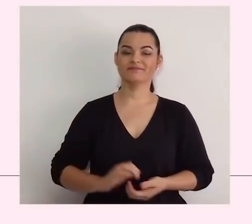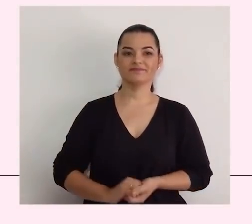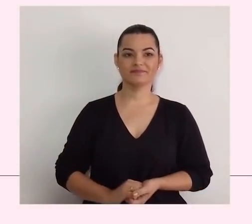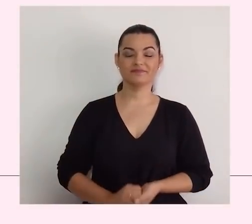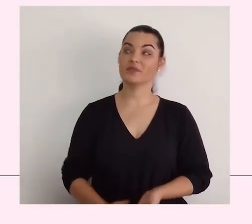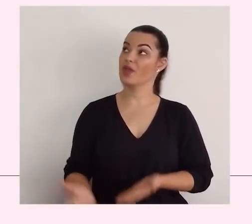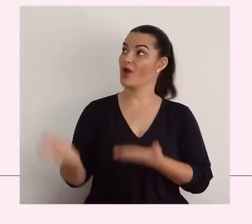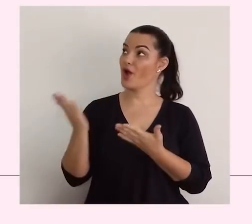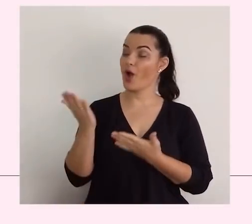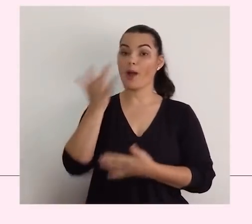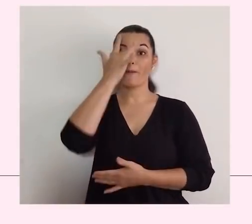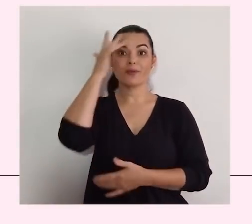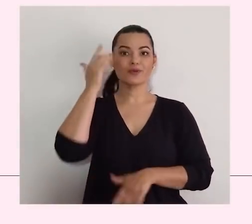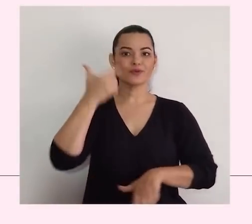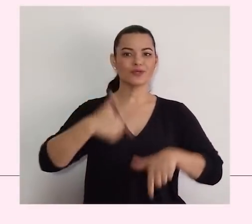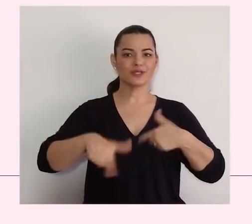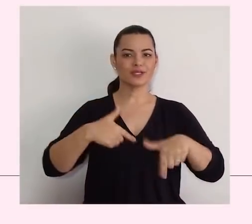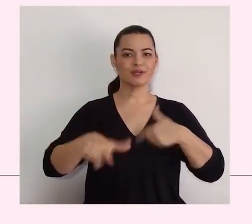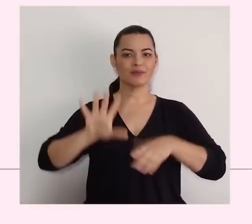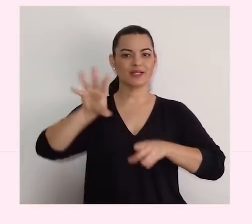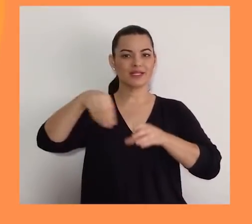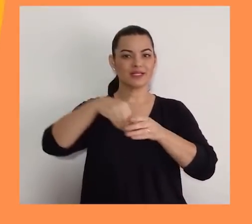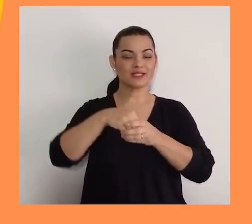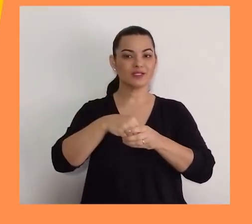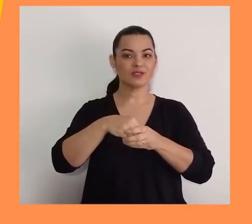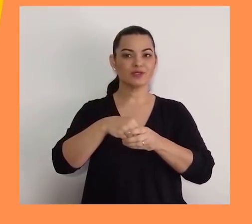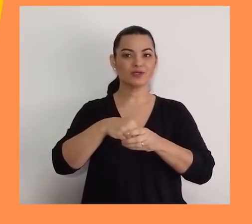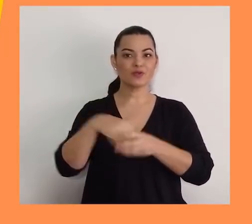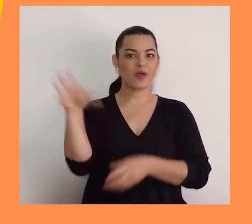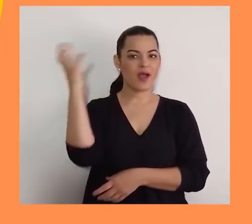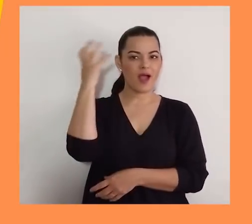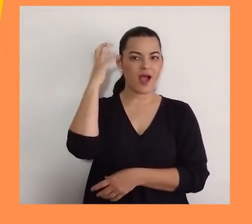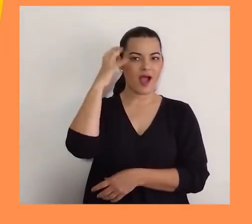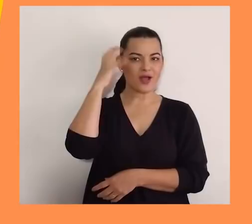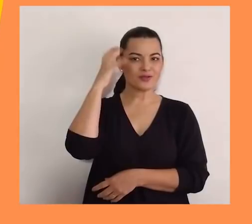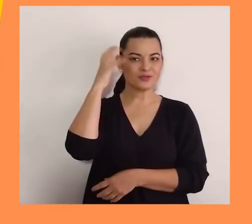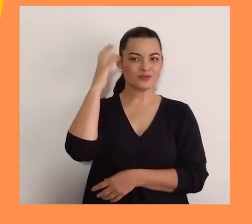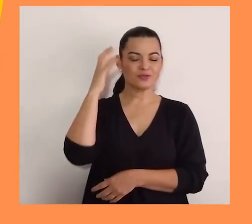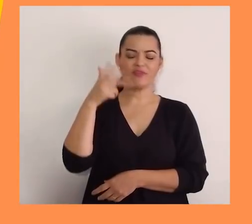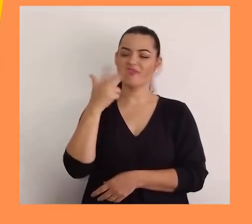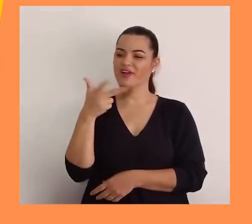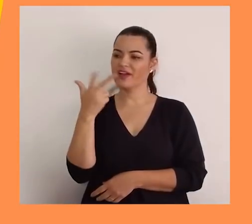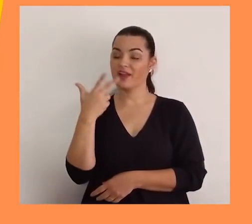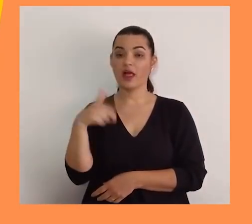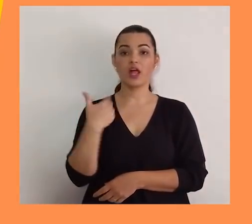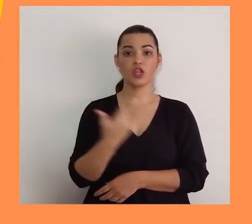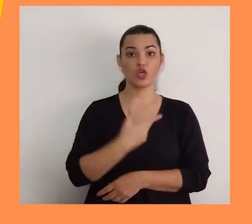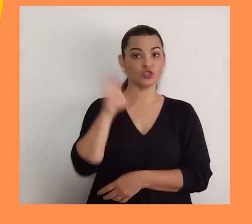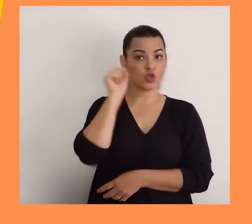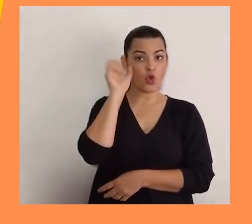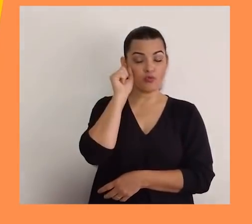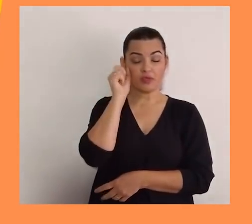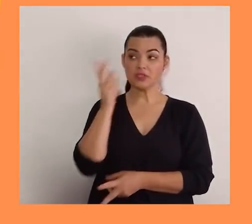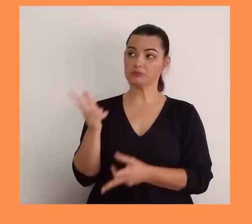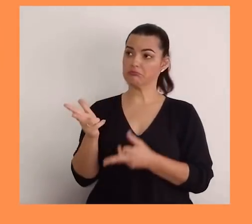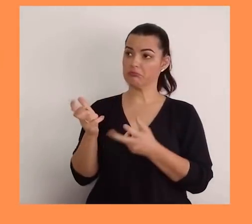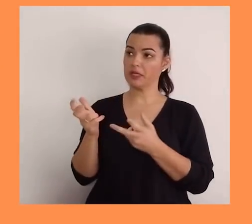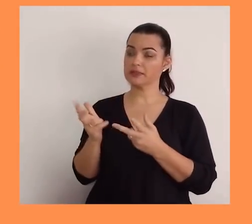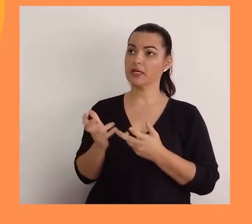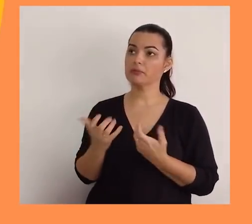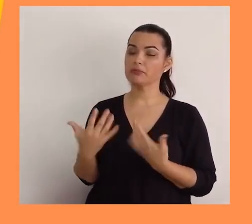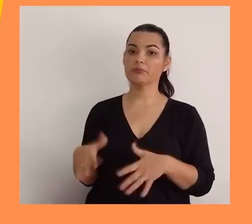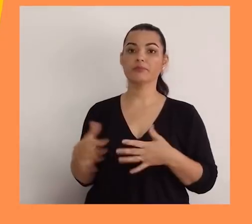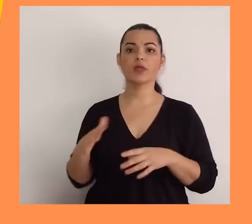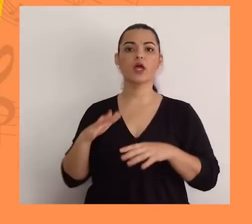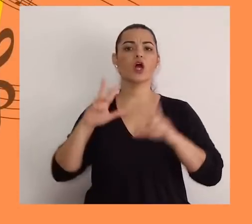Aí estão os radialistas, pessoas que ficam falando nas rádios e a gente ouve. Eles falam sobre assuntos